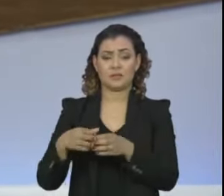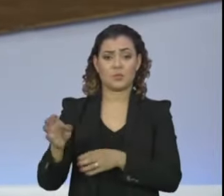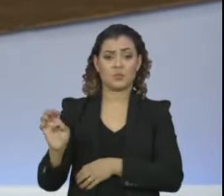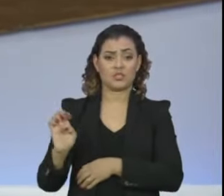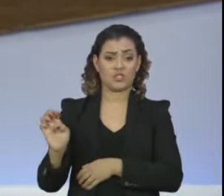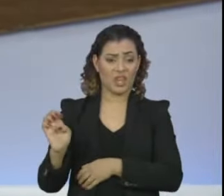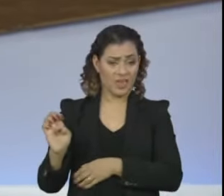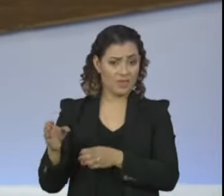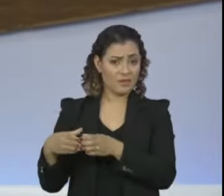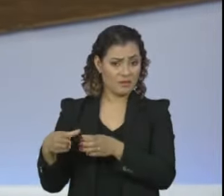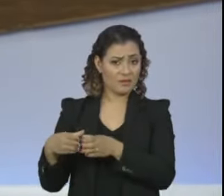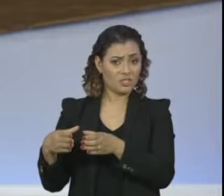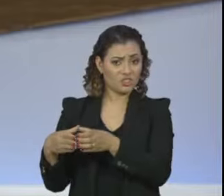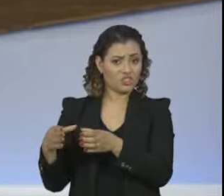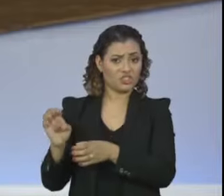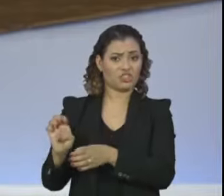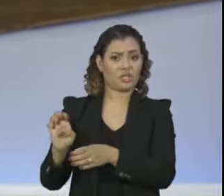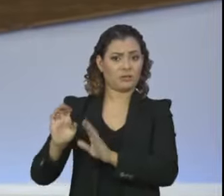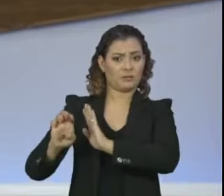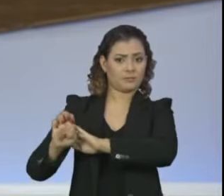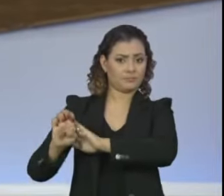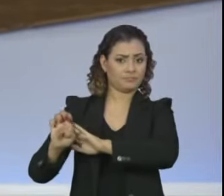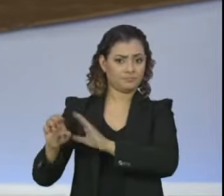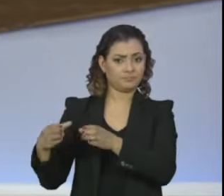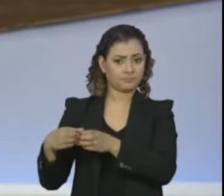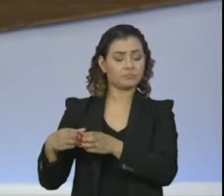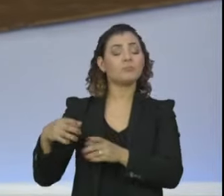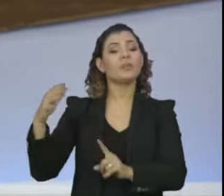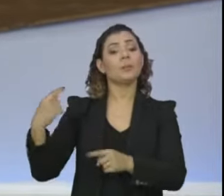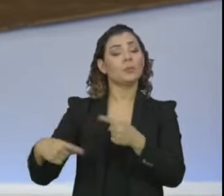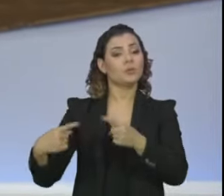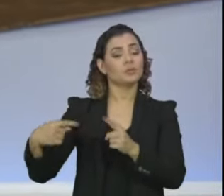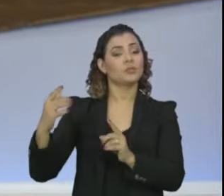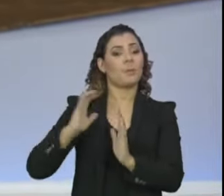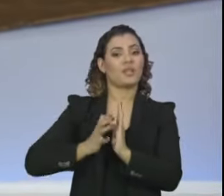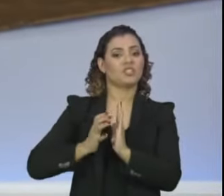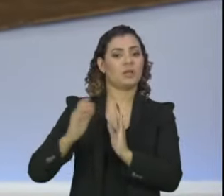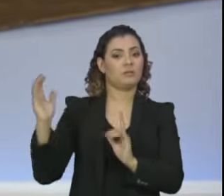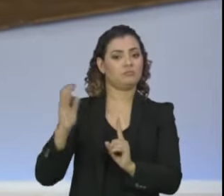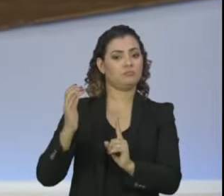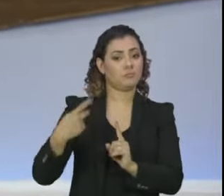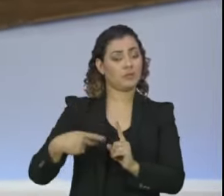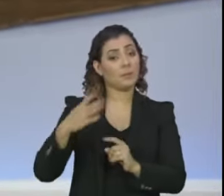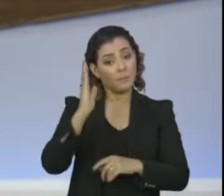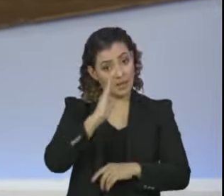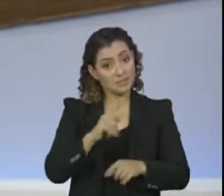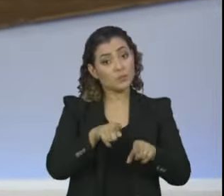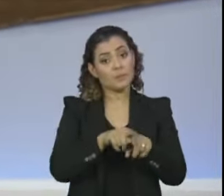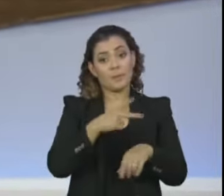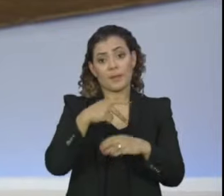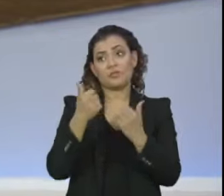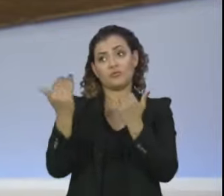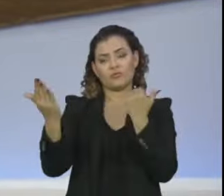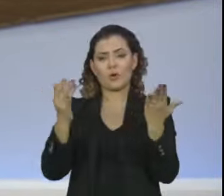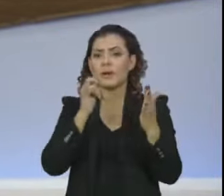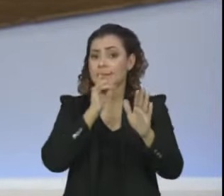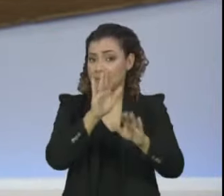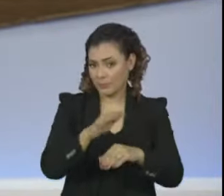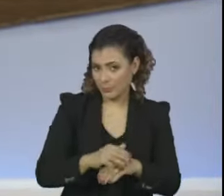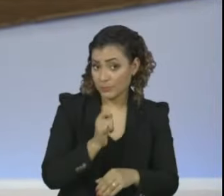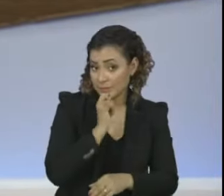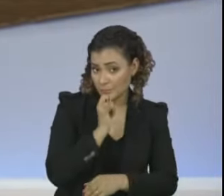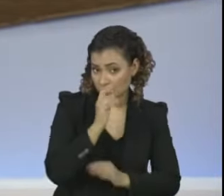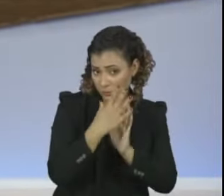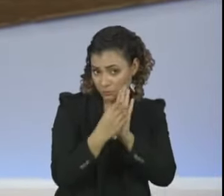determinado segmento segmento segmento político partidário no Brasil e em outros países eu vou dar um exemplo o